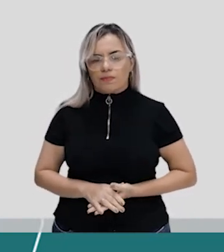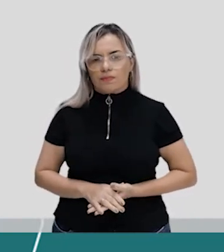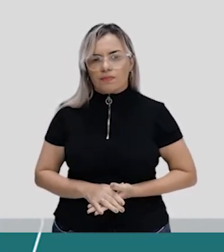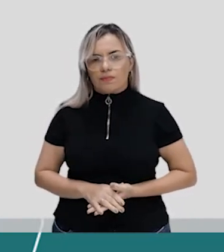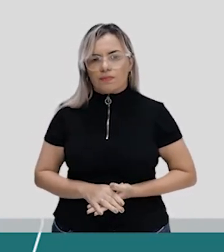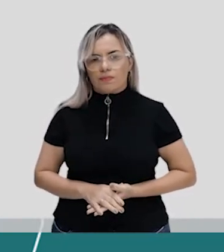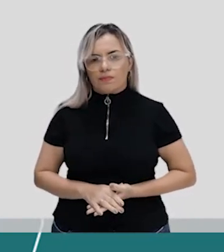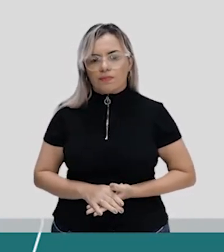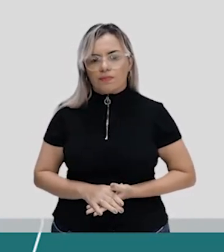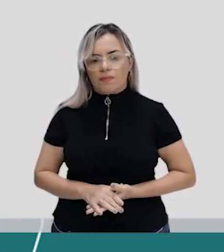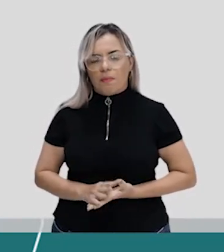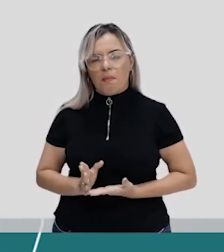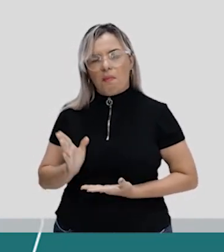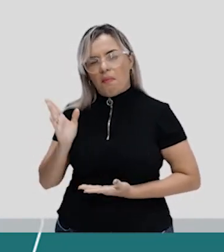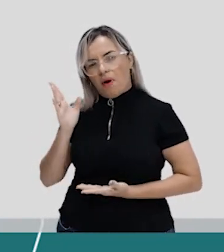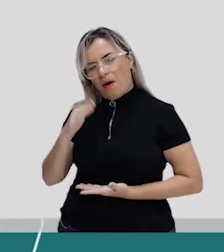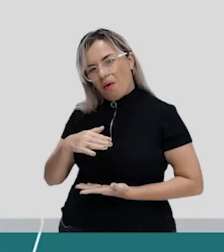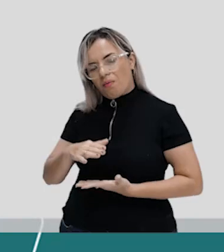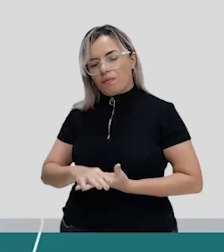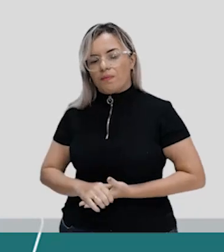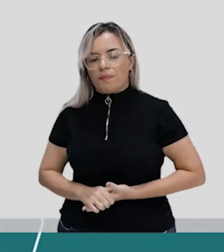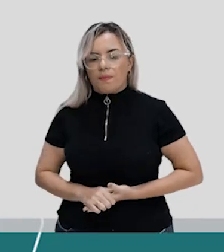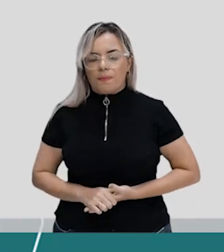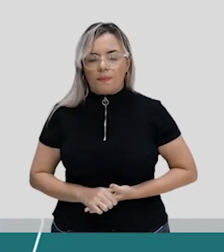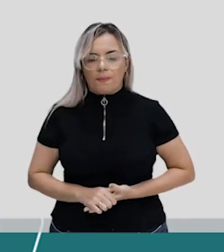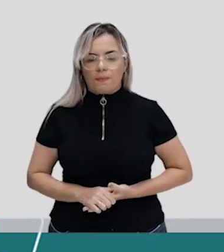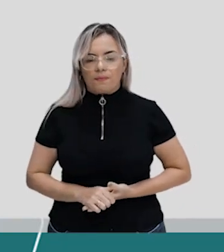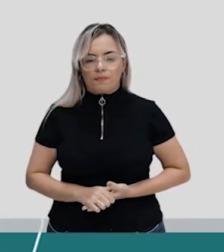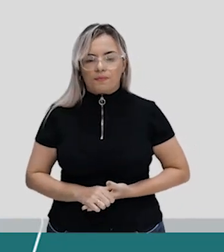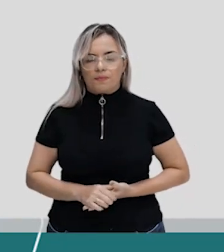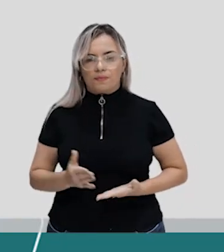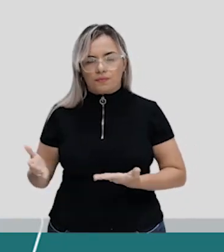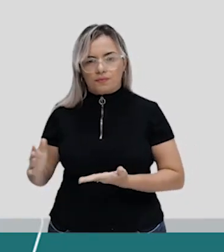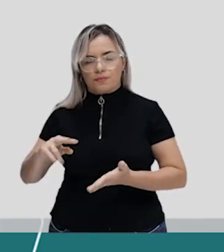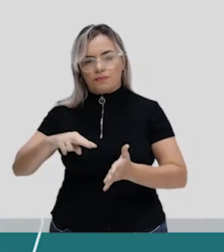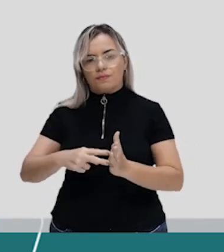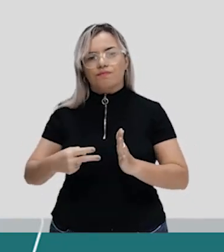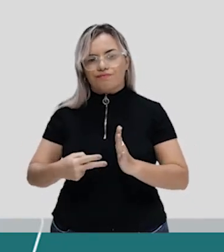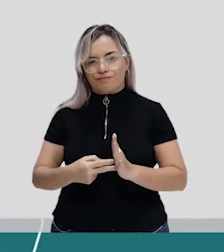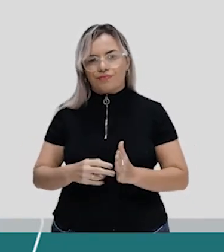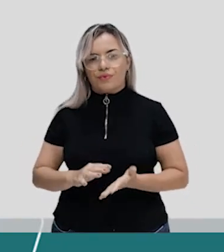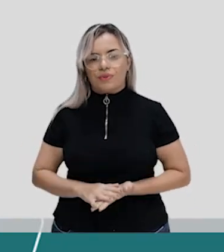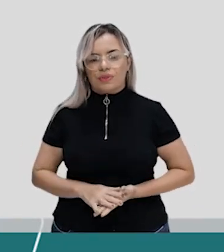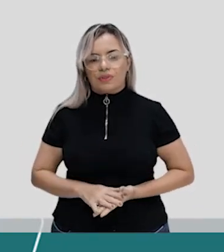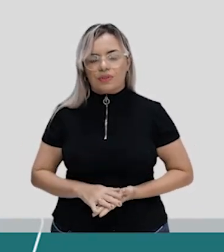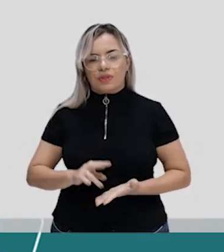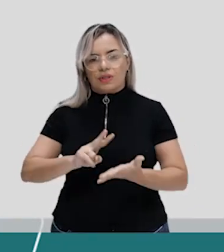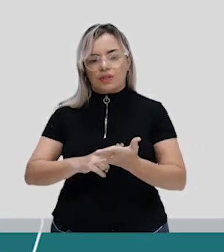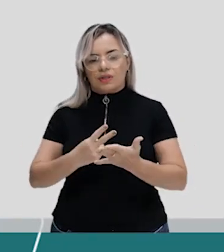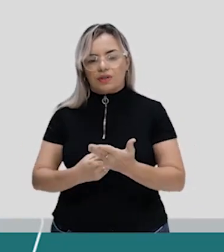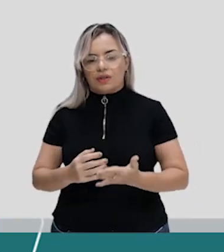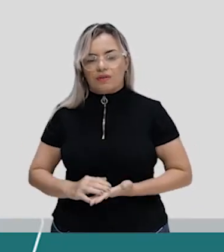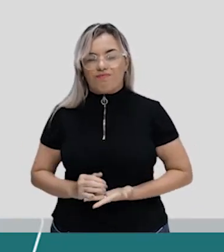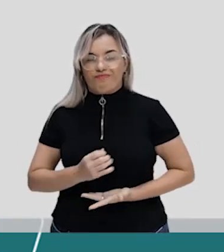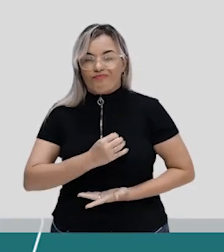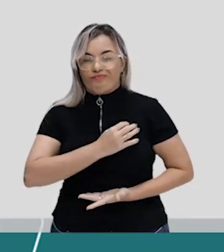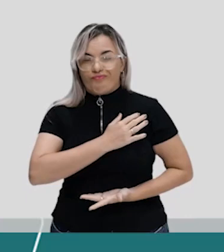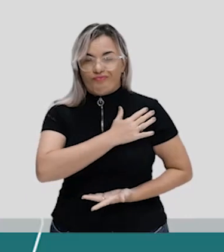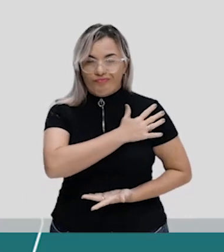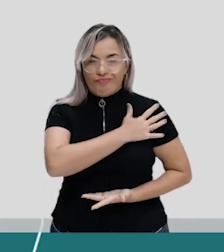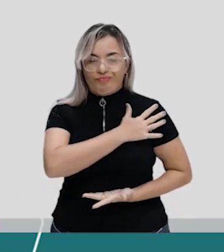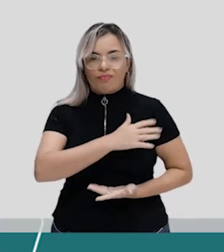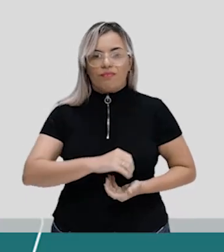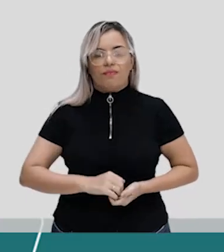regular. Mal, que já o próprio nome já se traduz, né? Mal. Fatal, que quer dizer